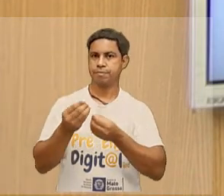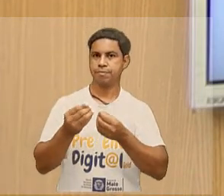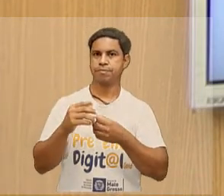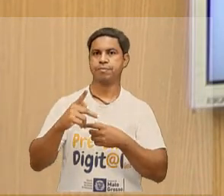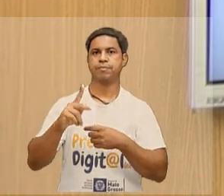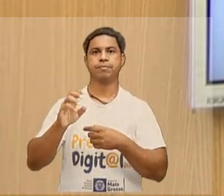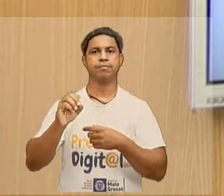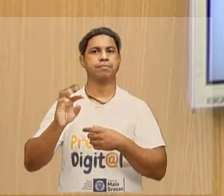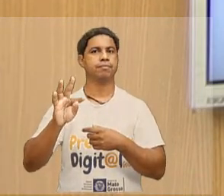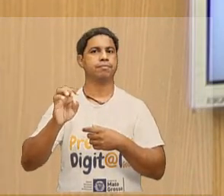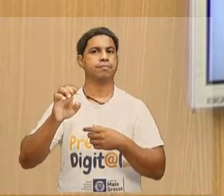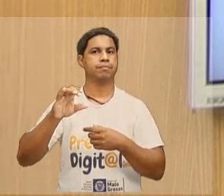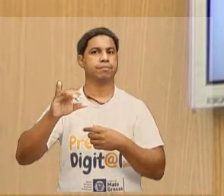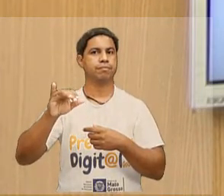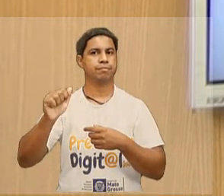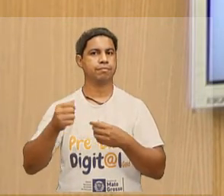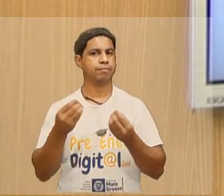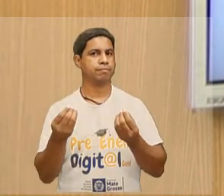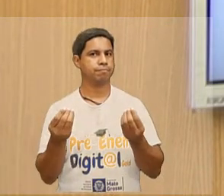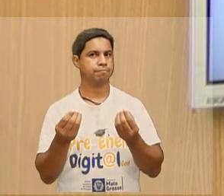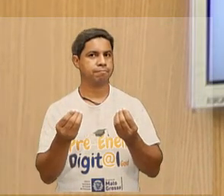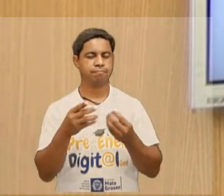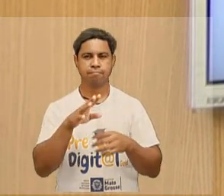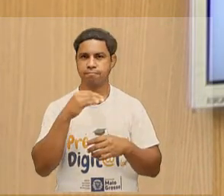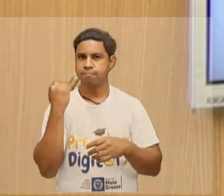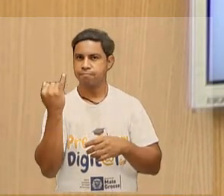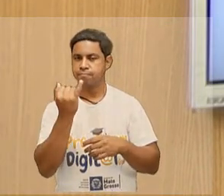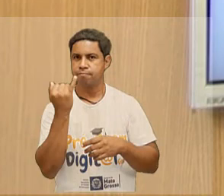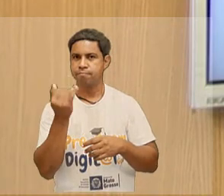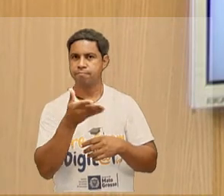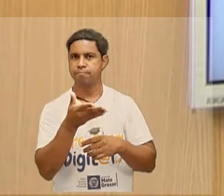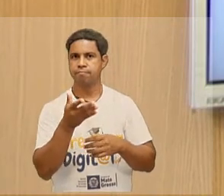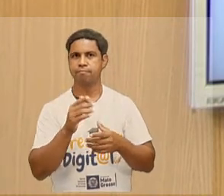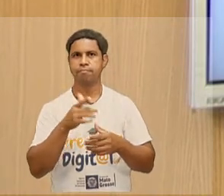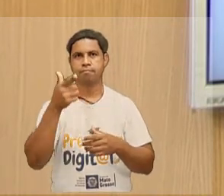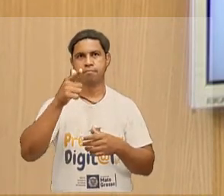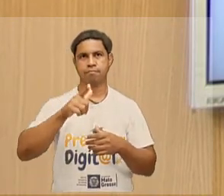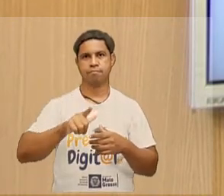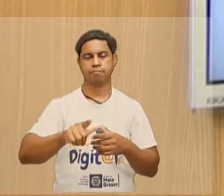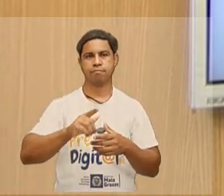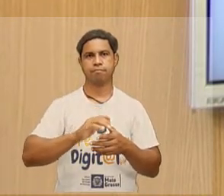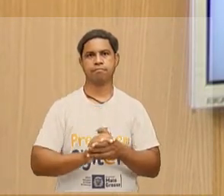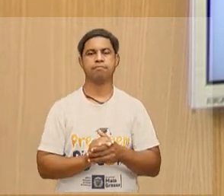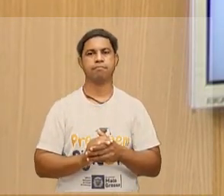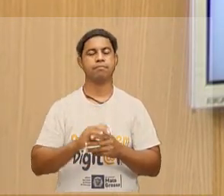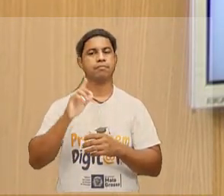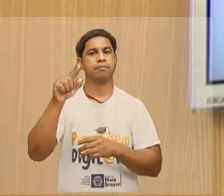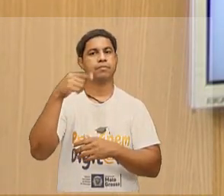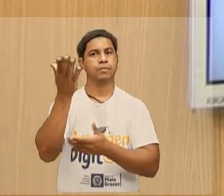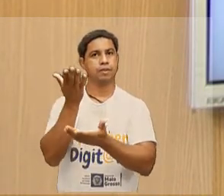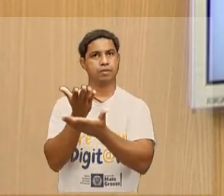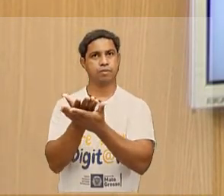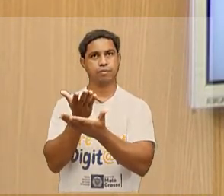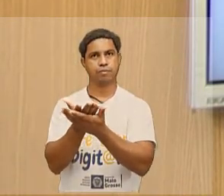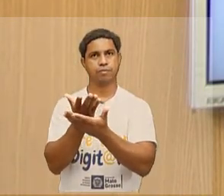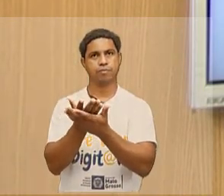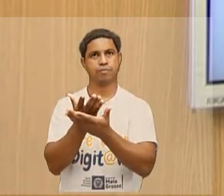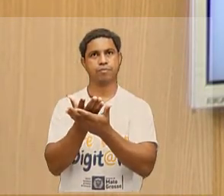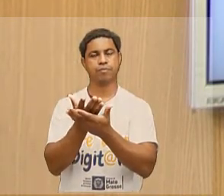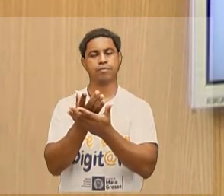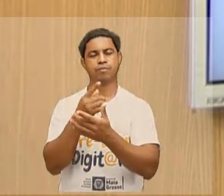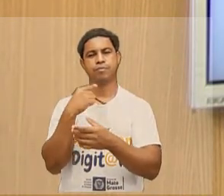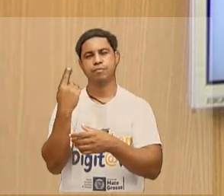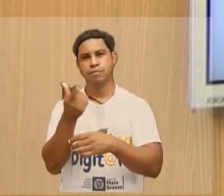potência. Ok? Moçadinha, então retornaremos na próxima aula falando um